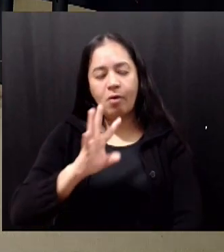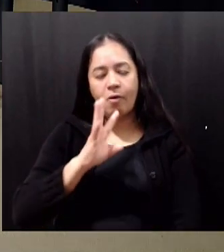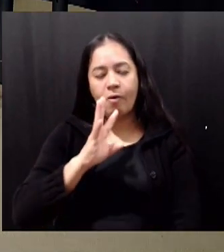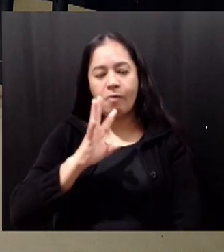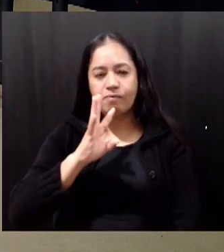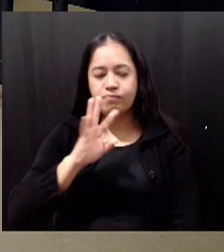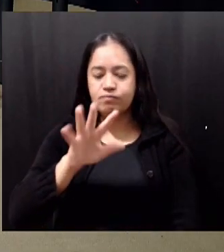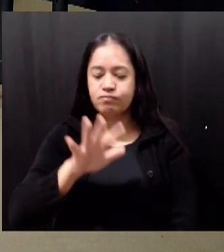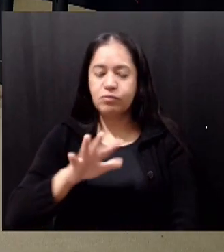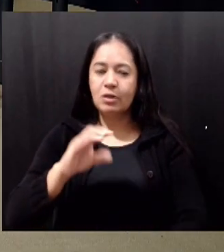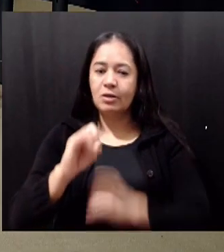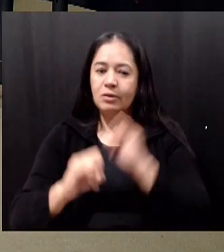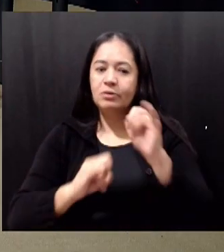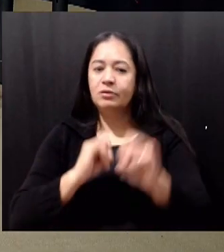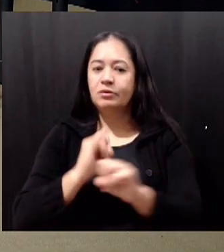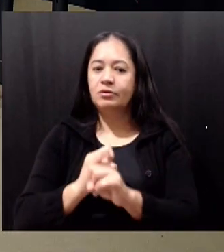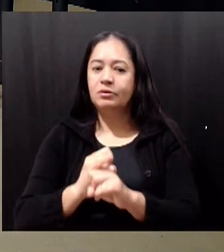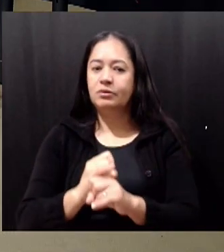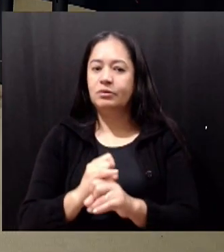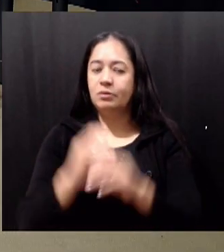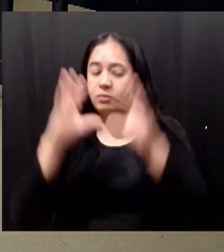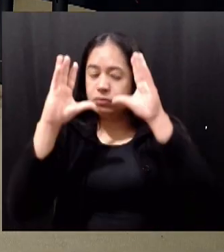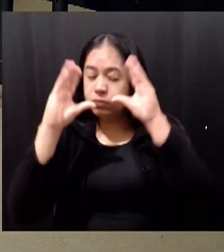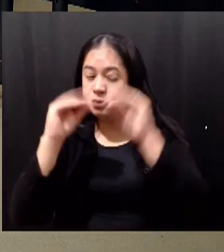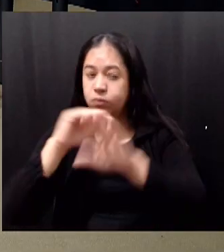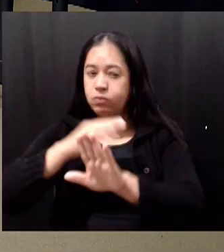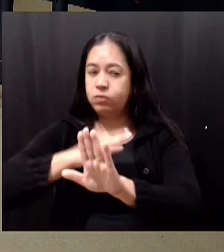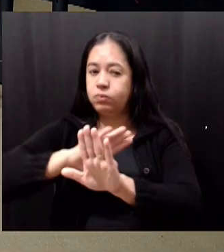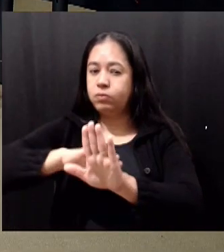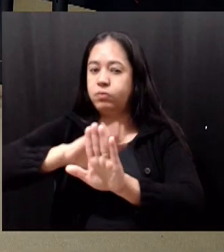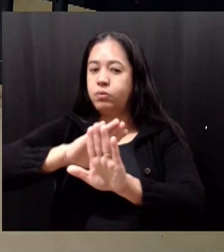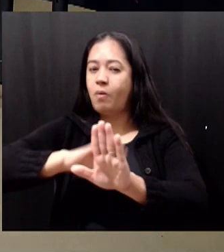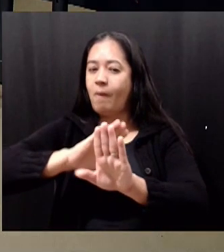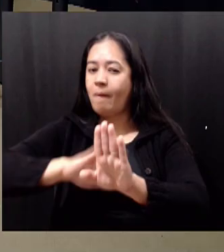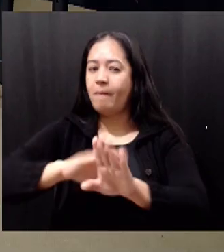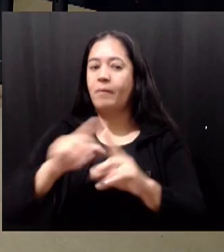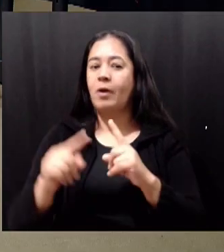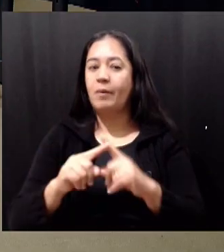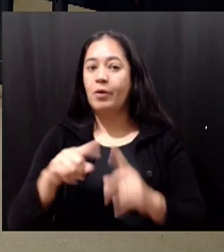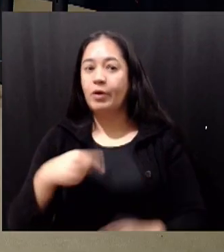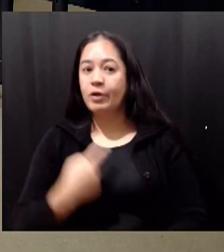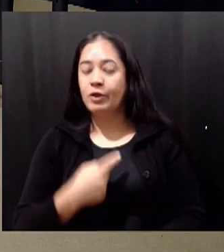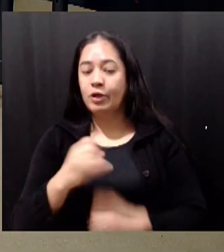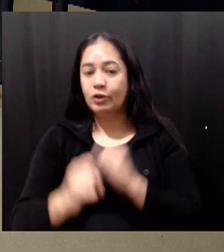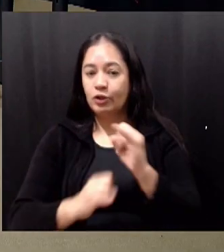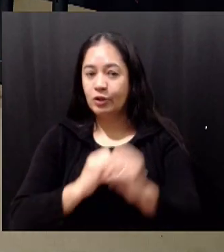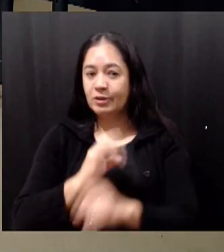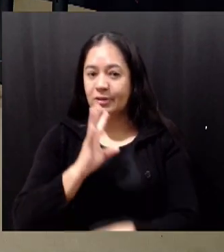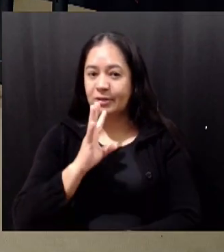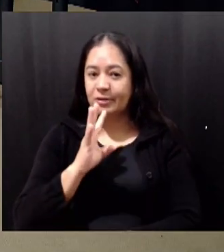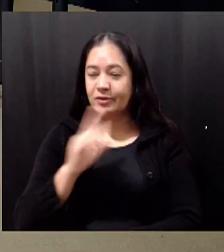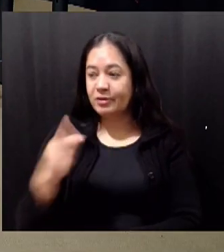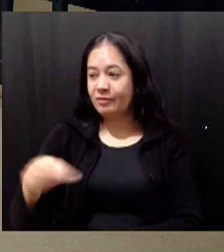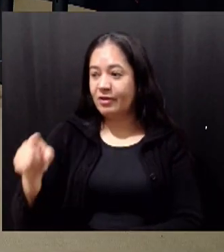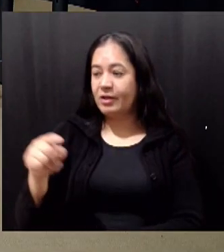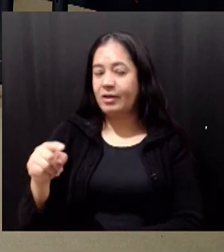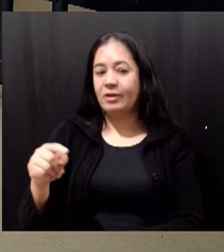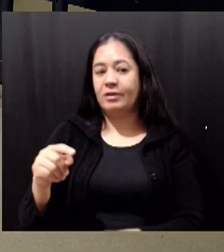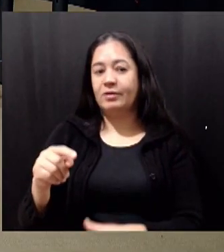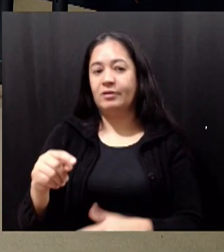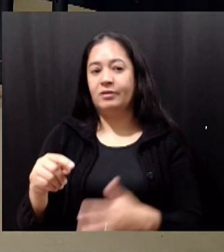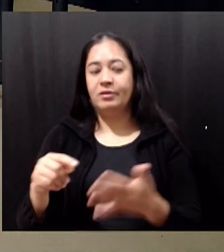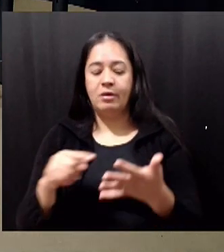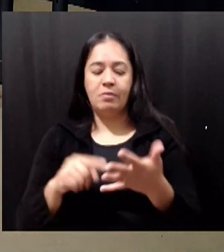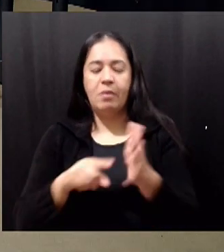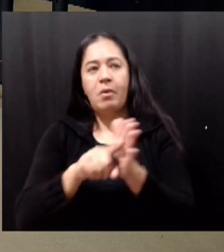internet obscura, porque a internet que a gente conhece, ela, né, que você vai lá, você clica na rede de busca e tal, você